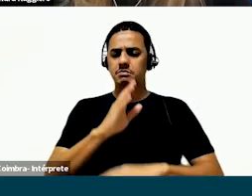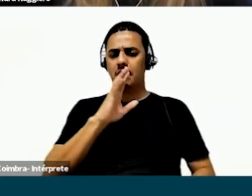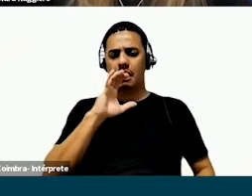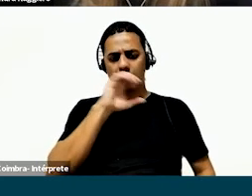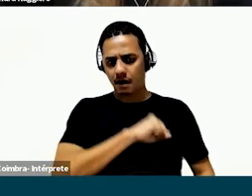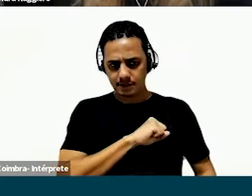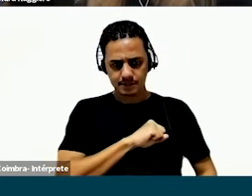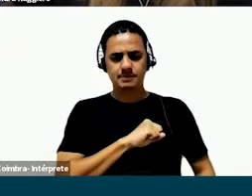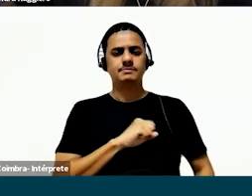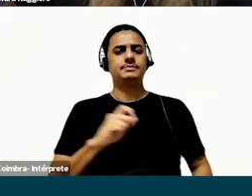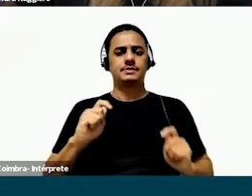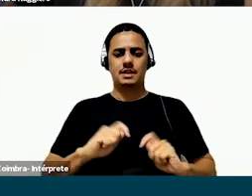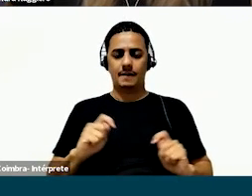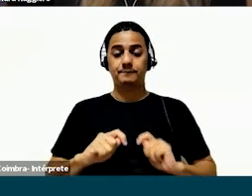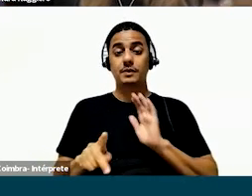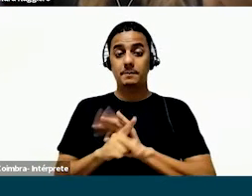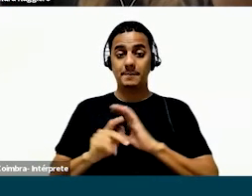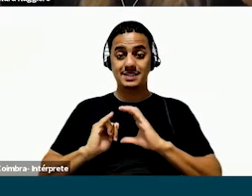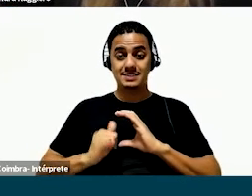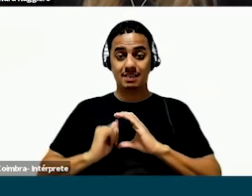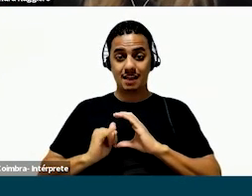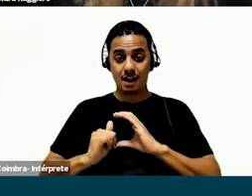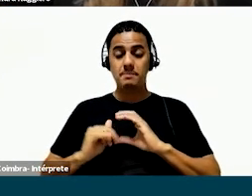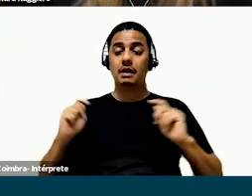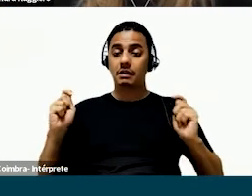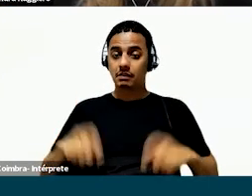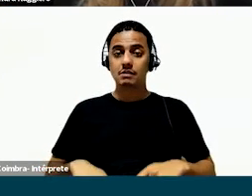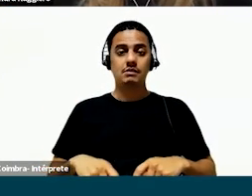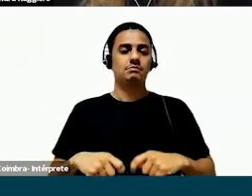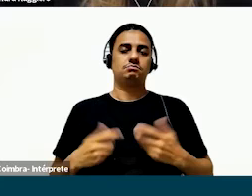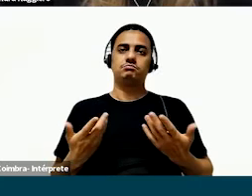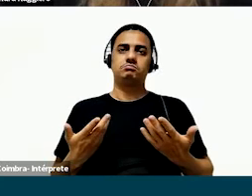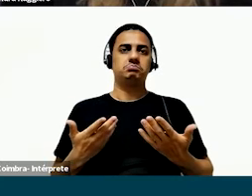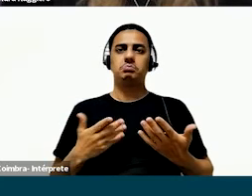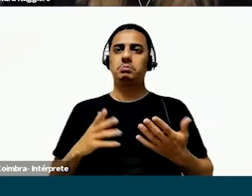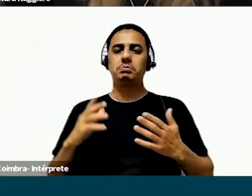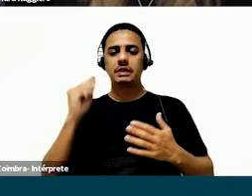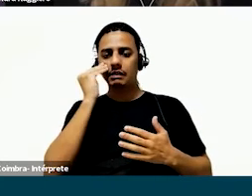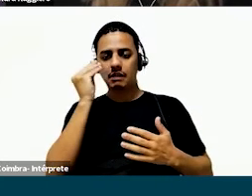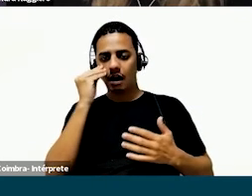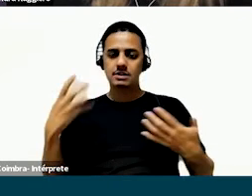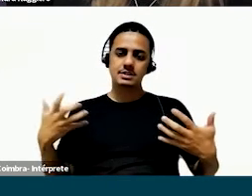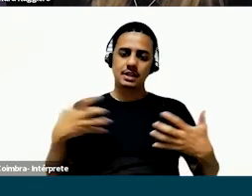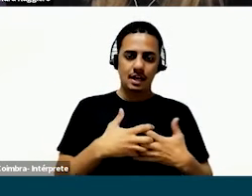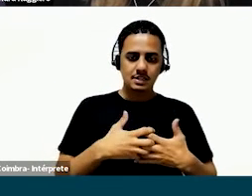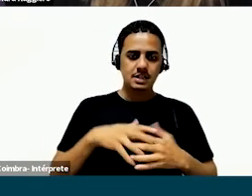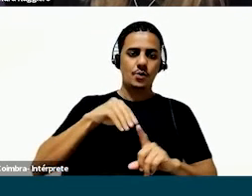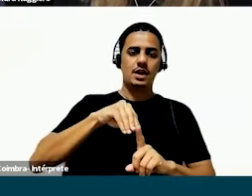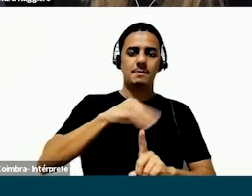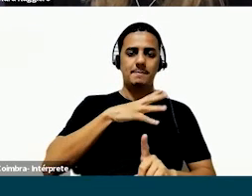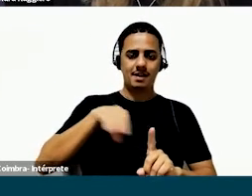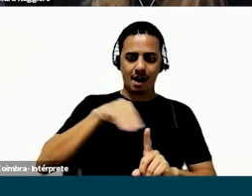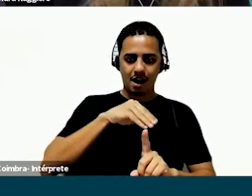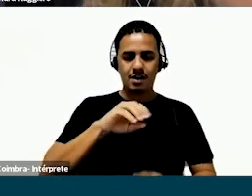totalmente gratuito e a própria startup, né, ela poderia, então, a partir ou de integração